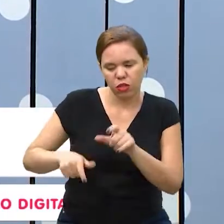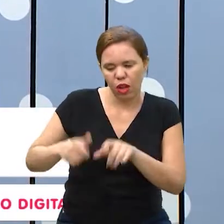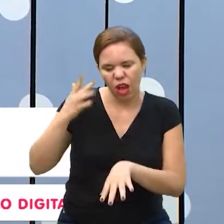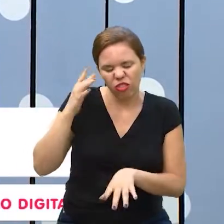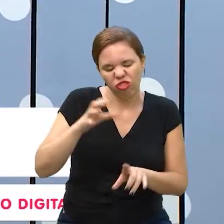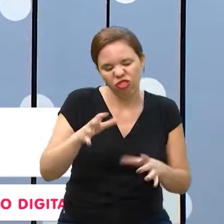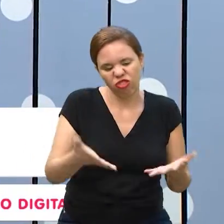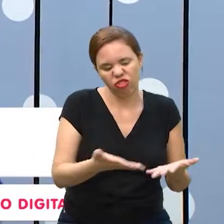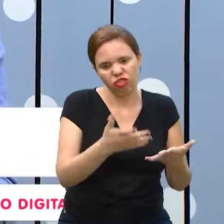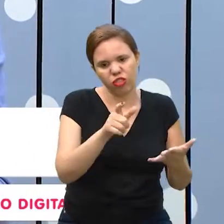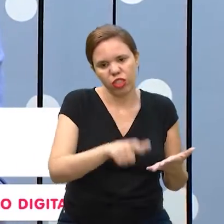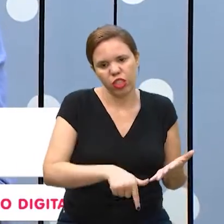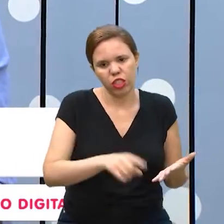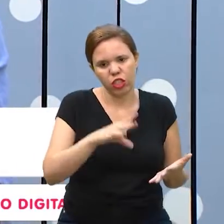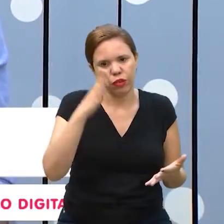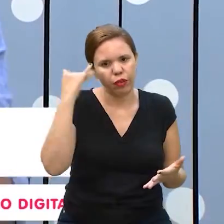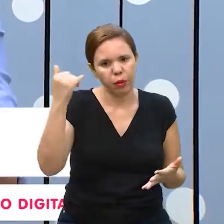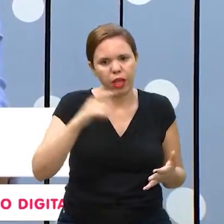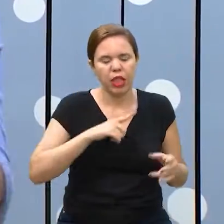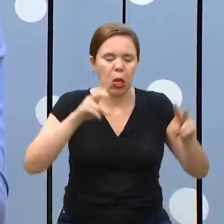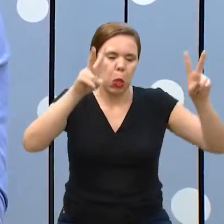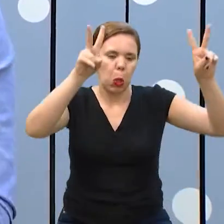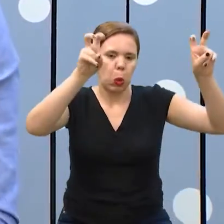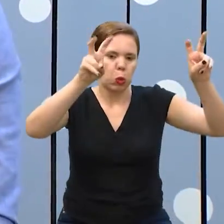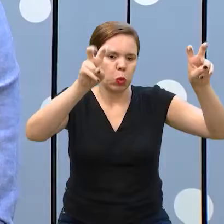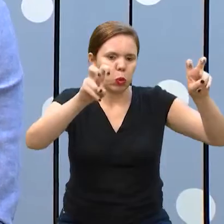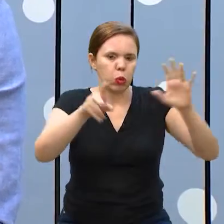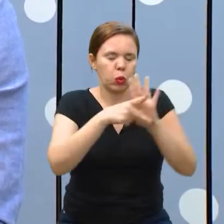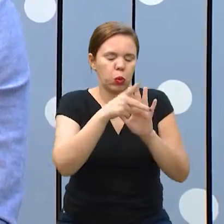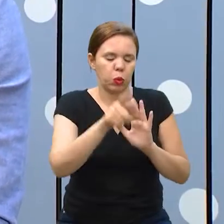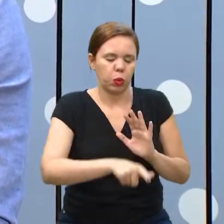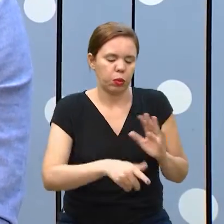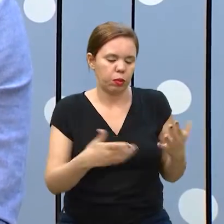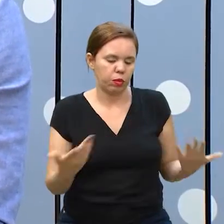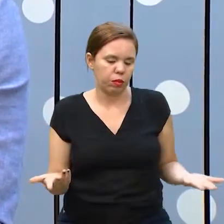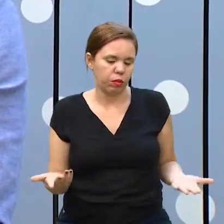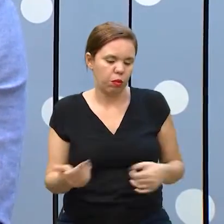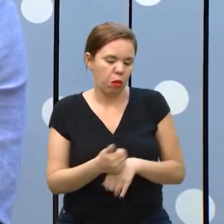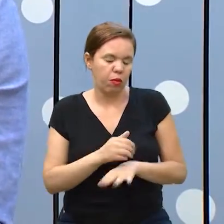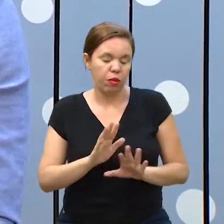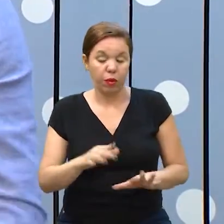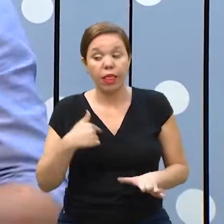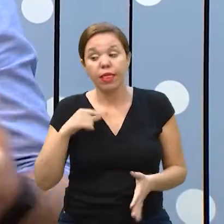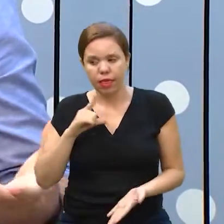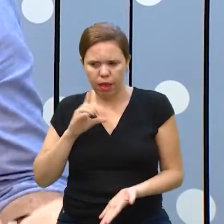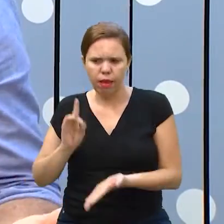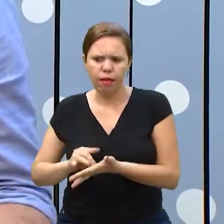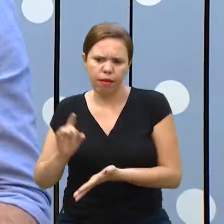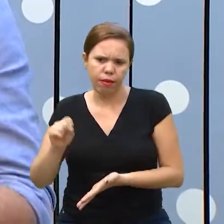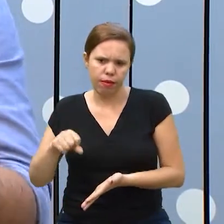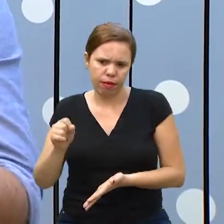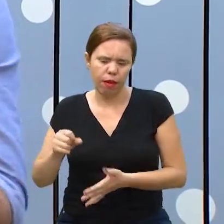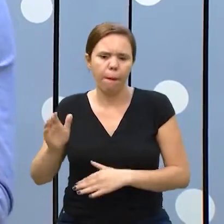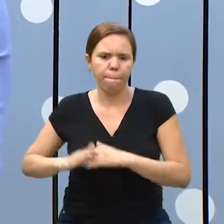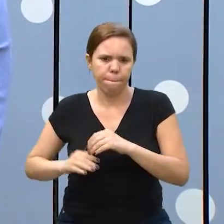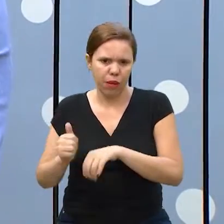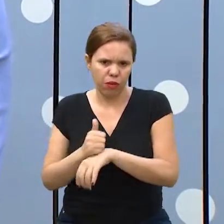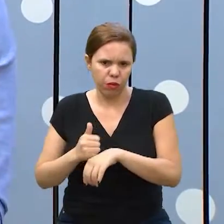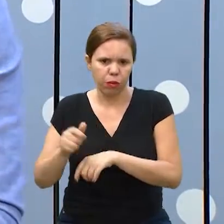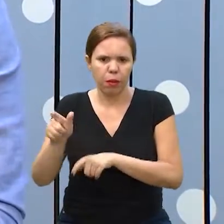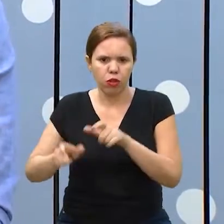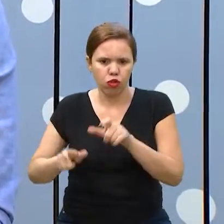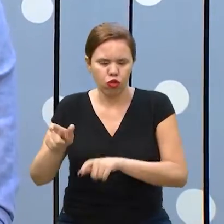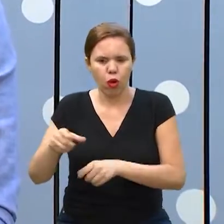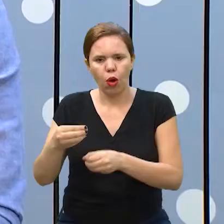intitulando influenciador, mas pura e simplesmente porque quer ter um título ali ou um cargo. Mas existe sim a profissão